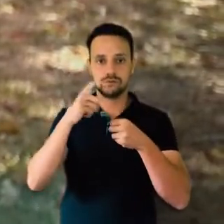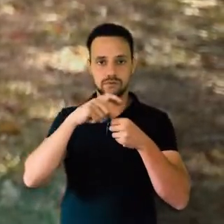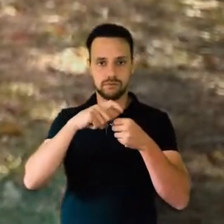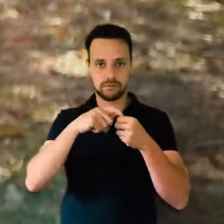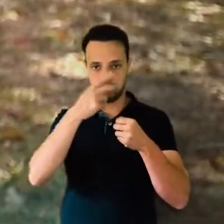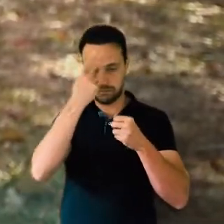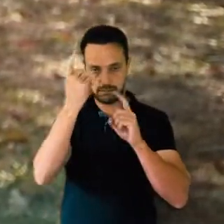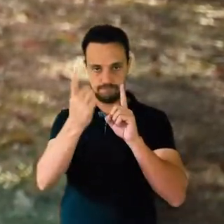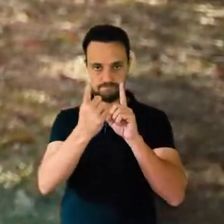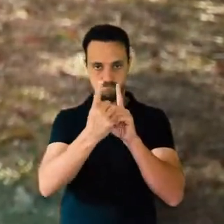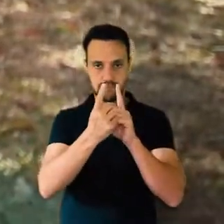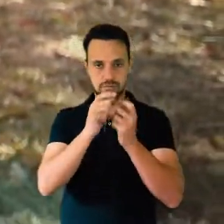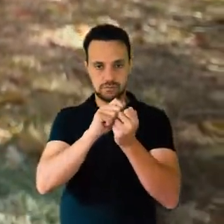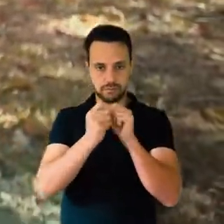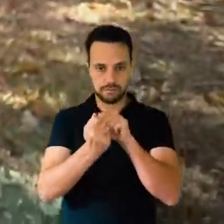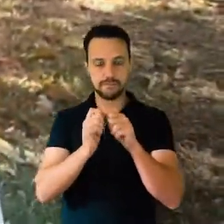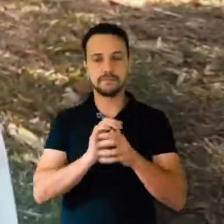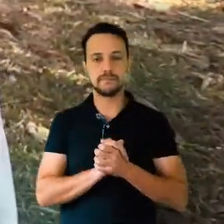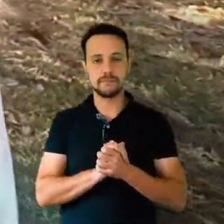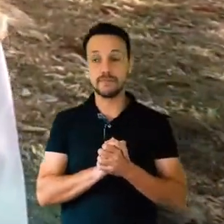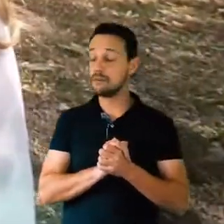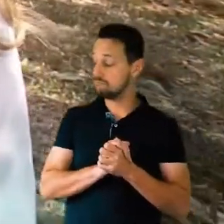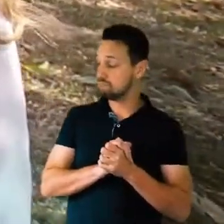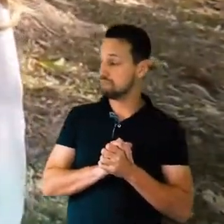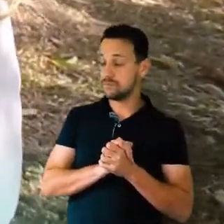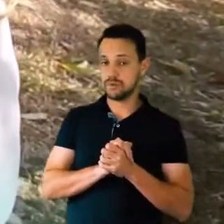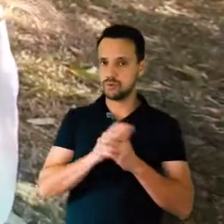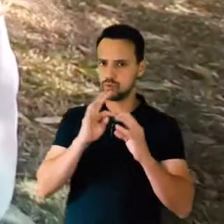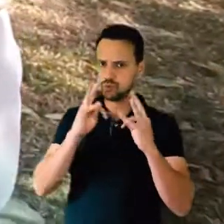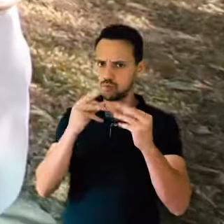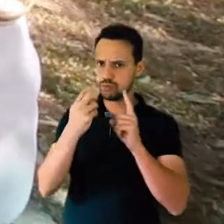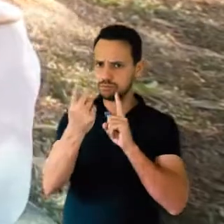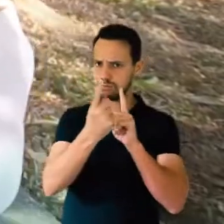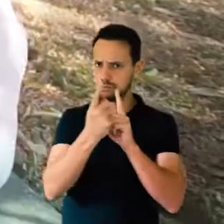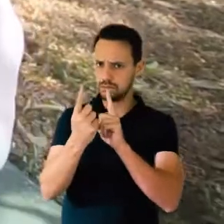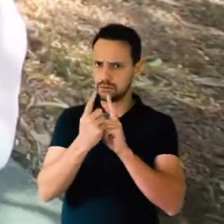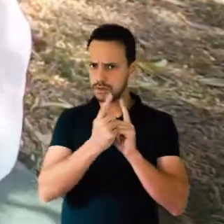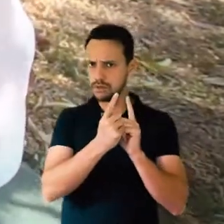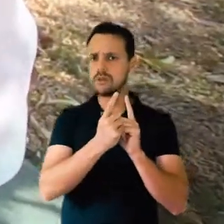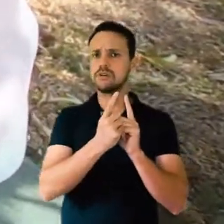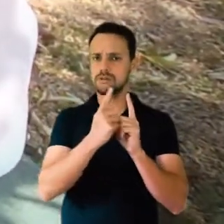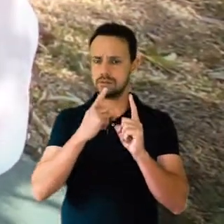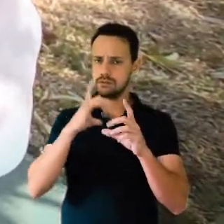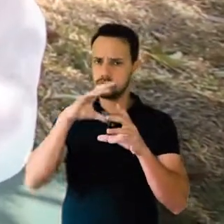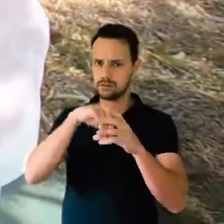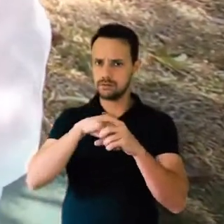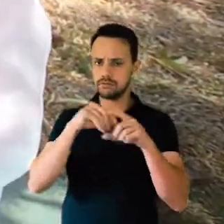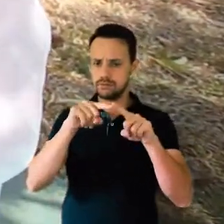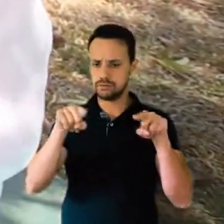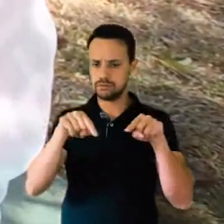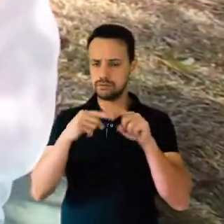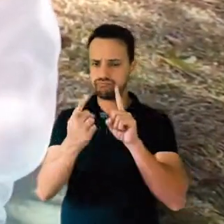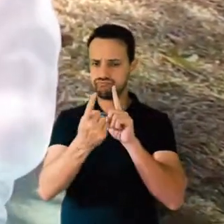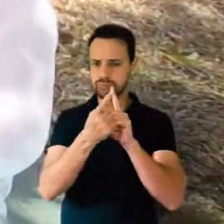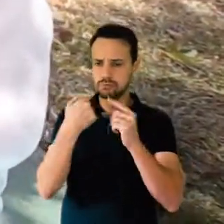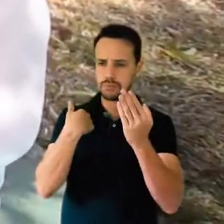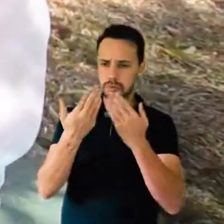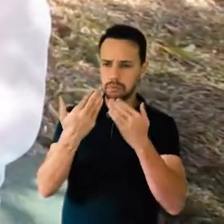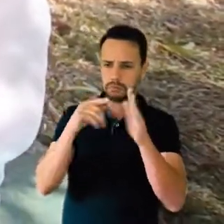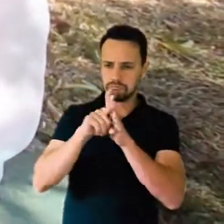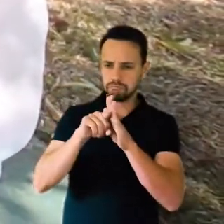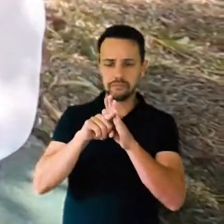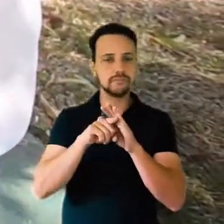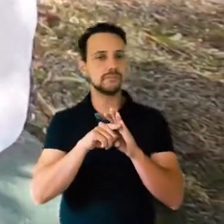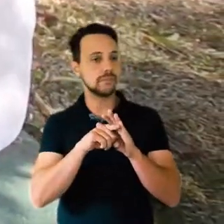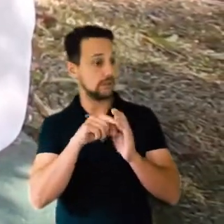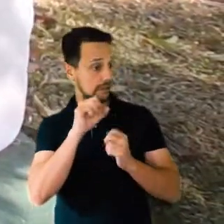desse paciente. Então, ou seja, praticamente todos os atendidos acabam passando, sim, no seu consultório para você fazer